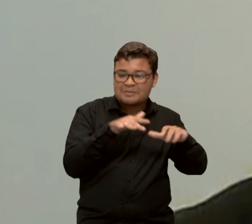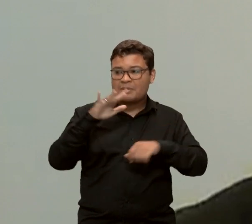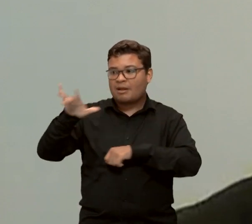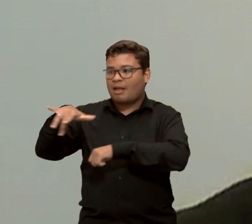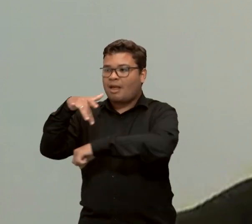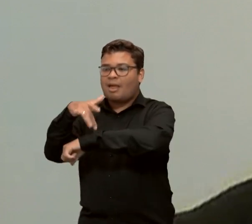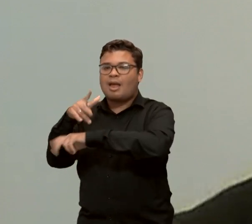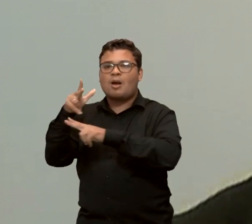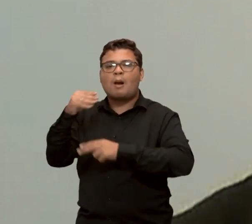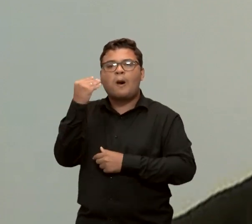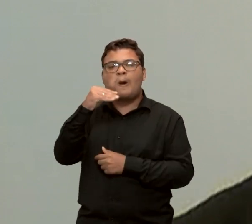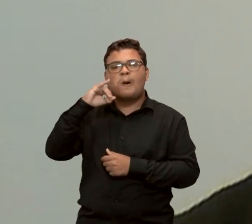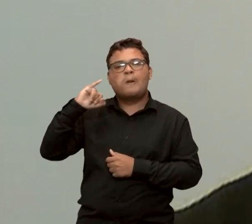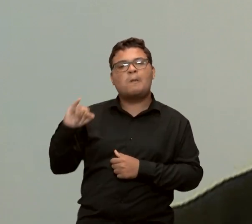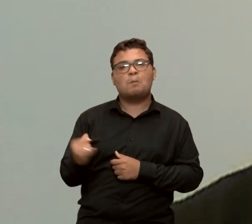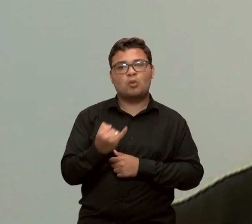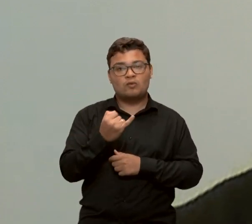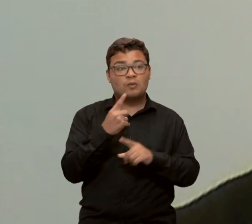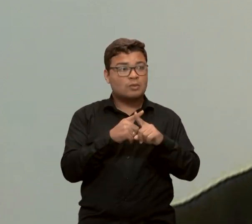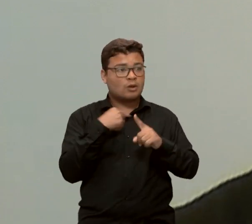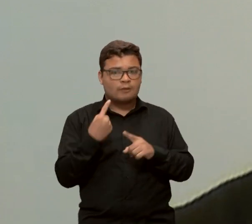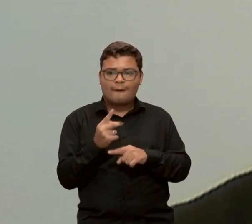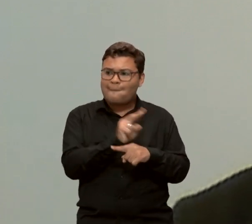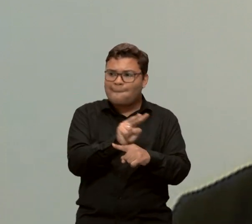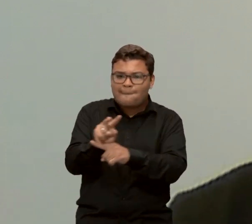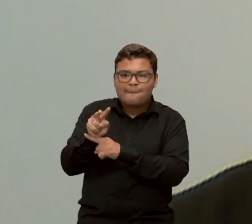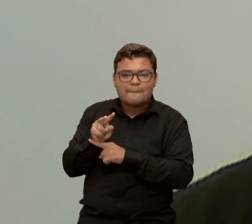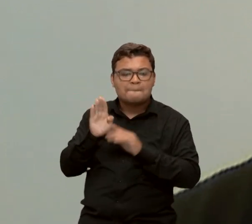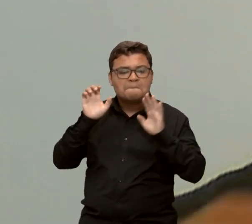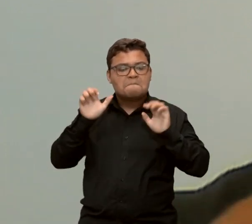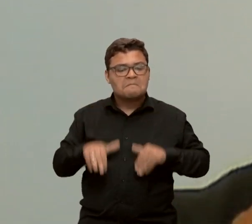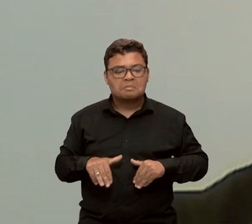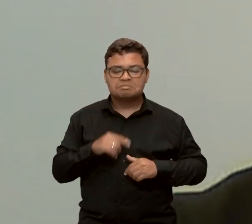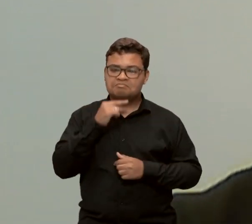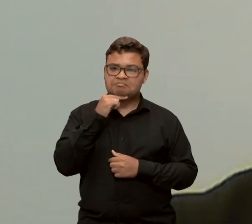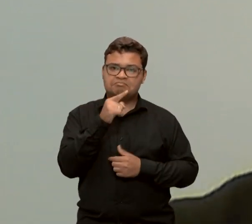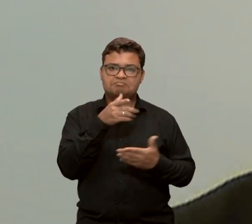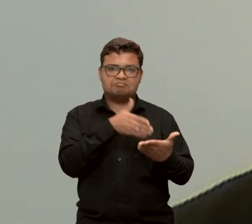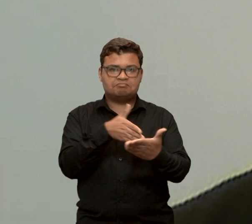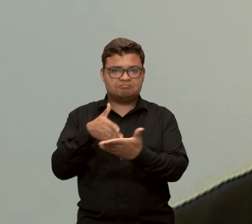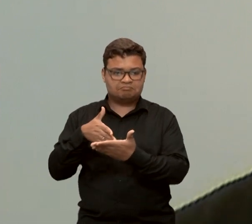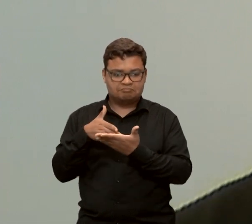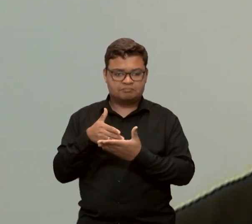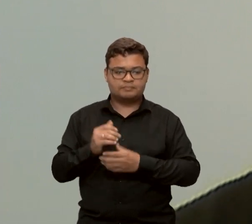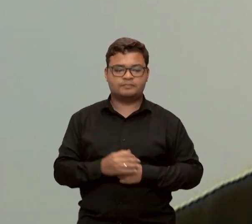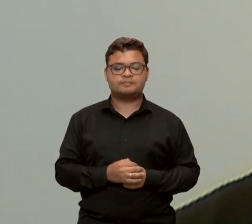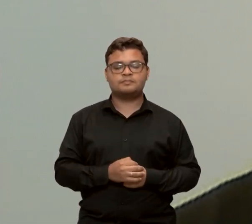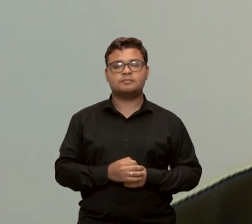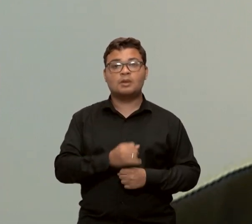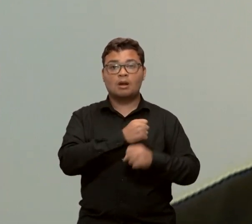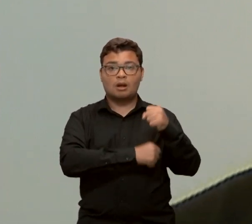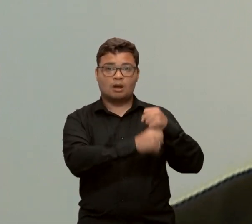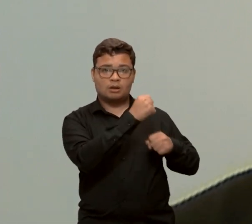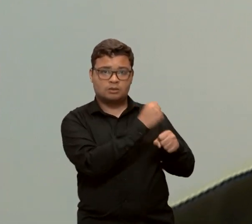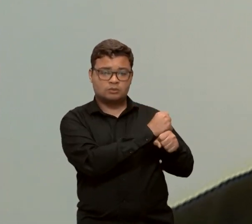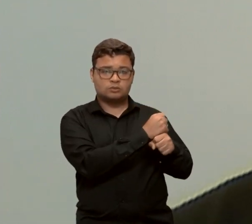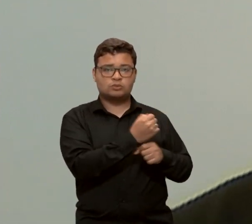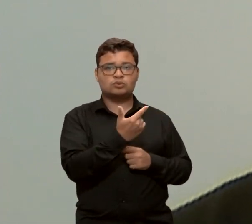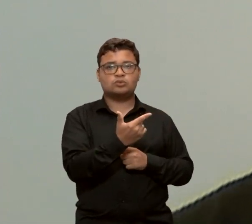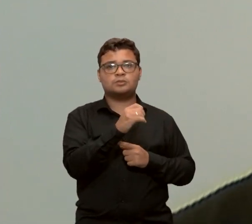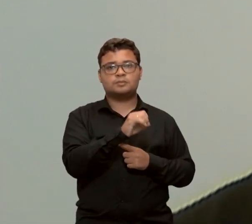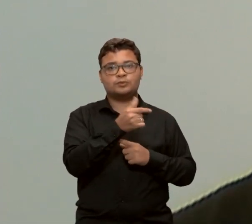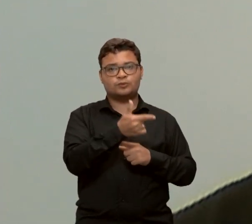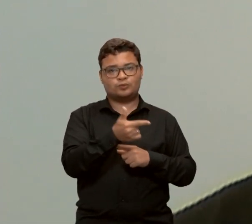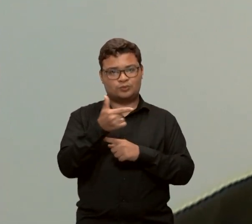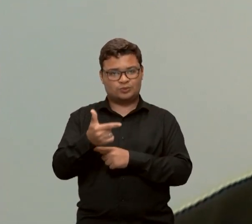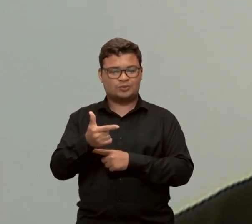urbano, e para ele foi bastante benéfico, né, essa questão da pandemia,